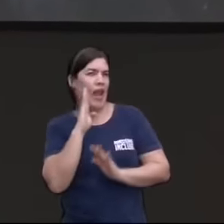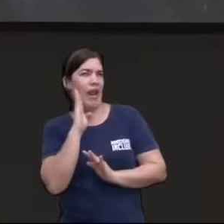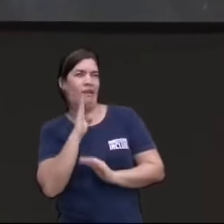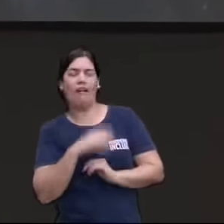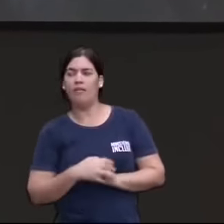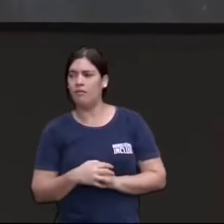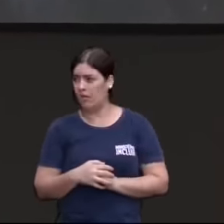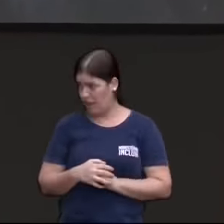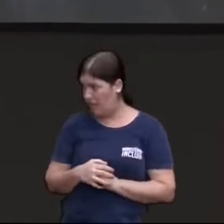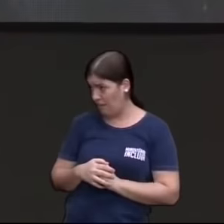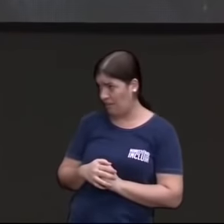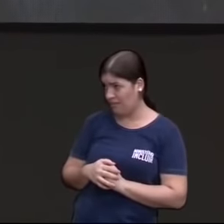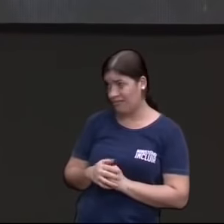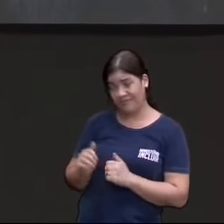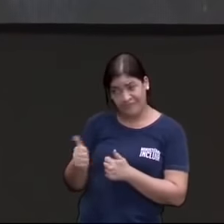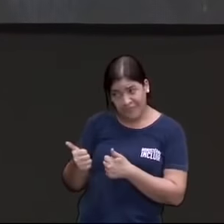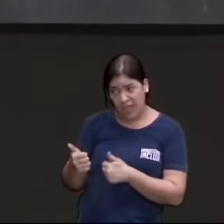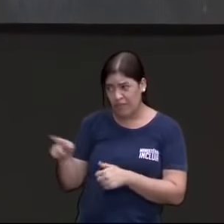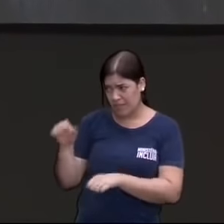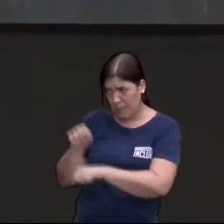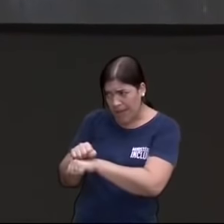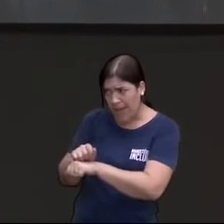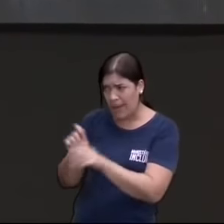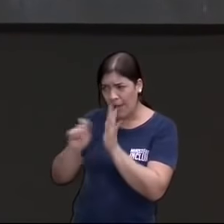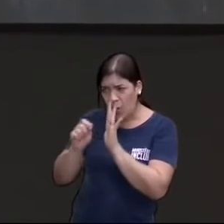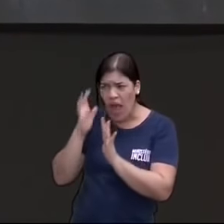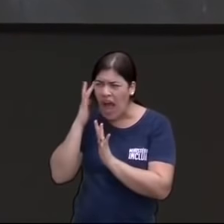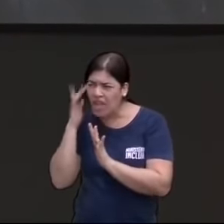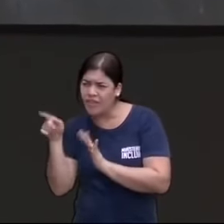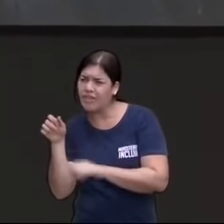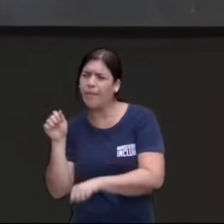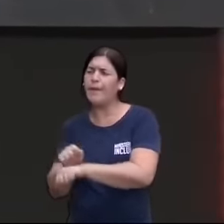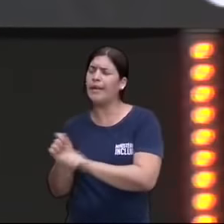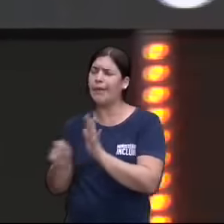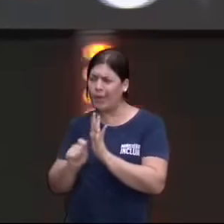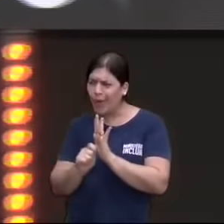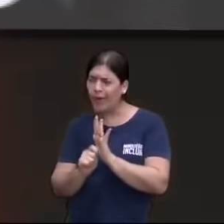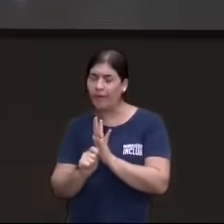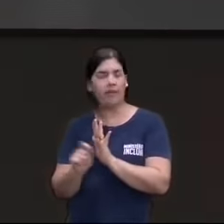Então, vai parar na maconha? Vai. Amanhã é cocaína.